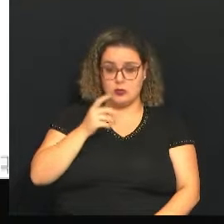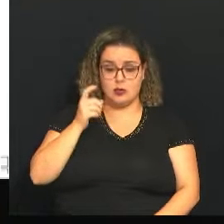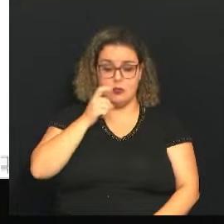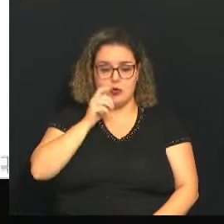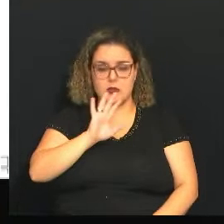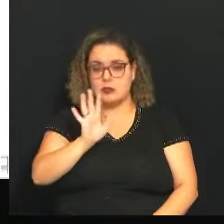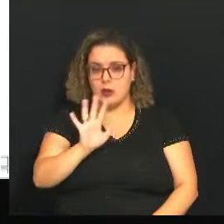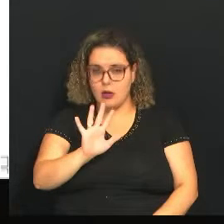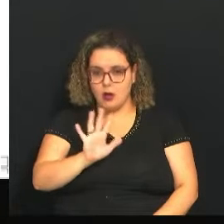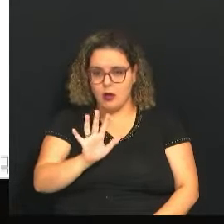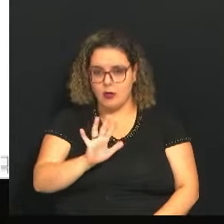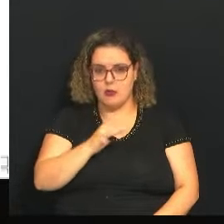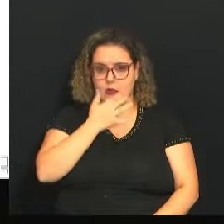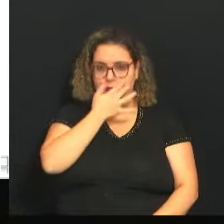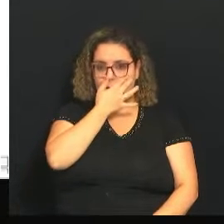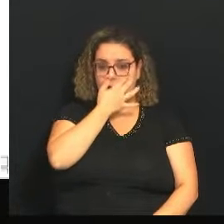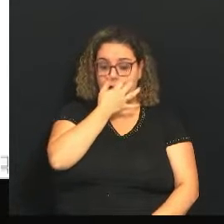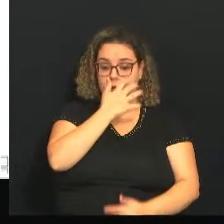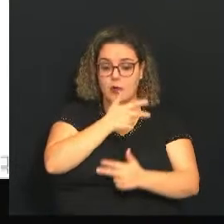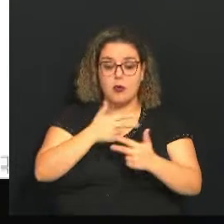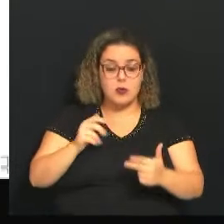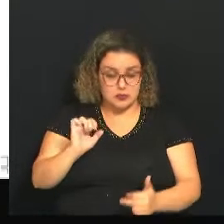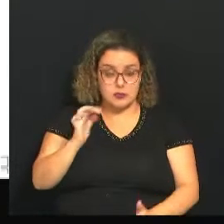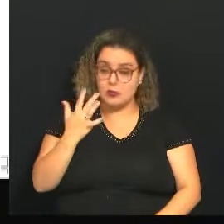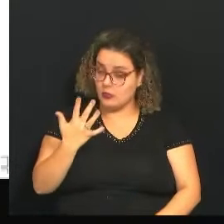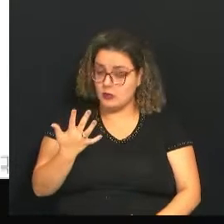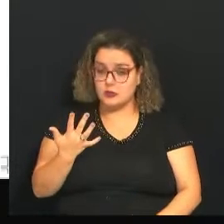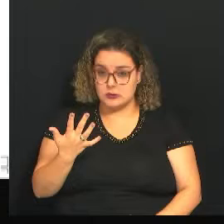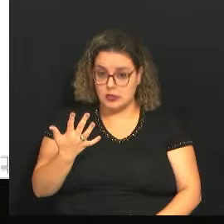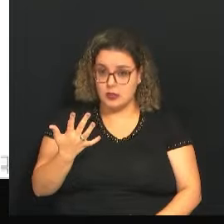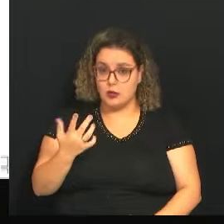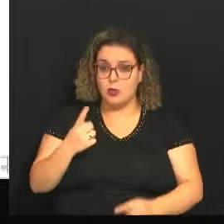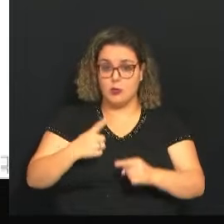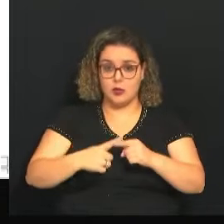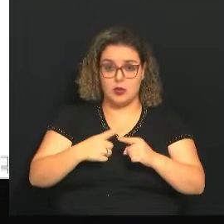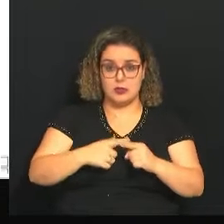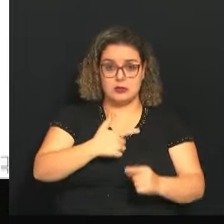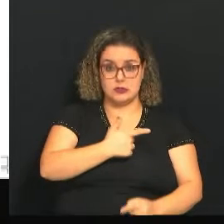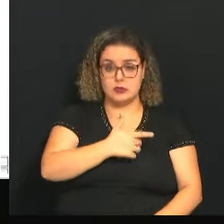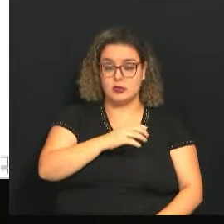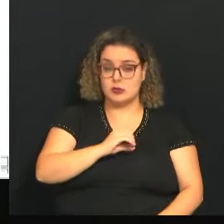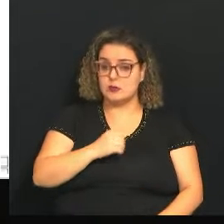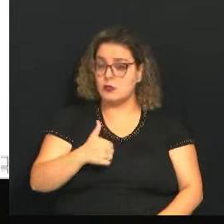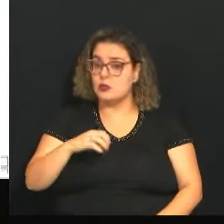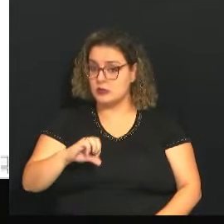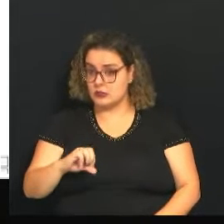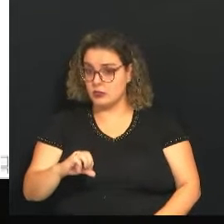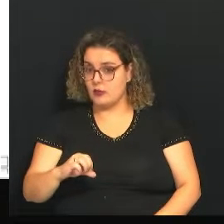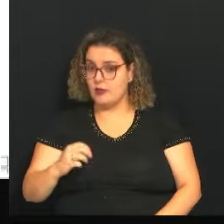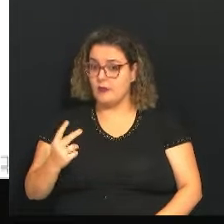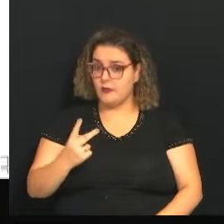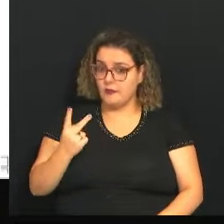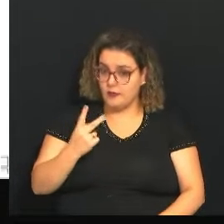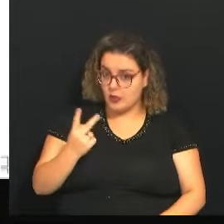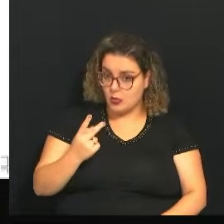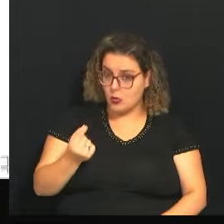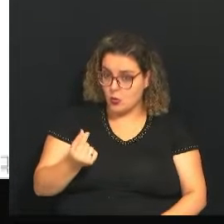na ponta. Alguma coisa está acontecendo. Porque se em 2019, valores corrigidos para janeiro